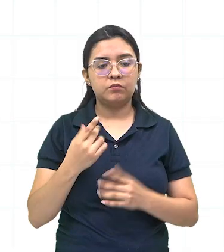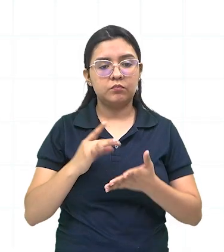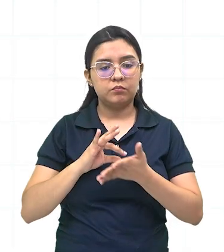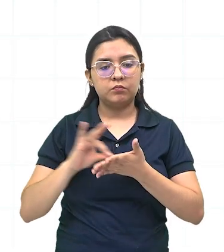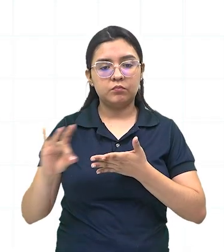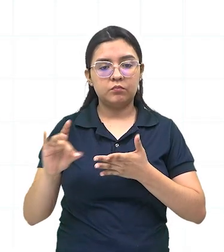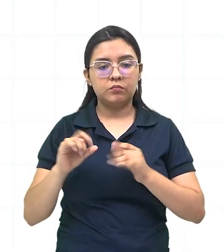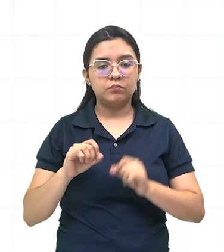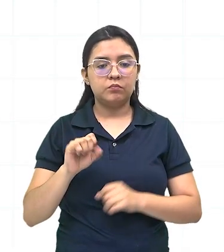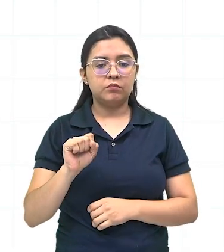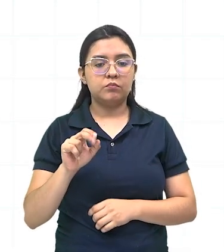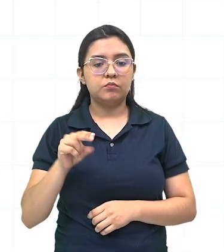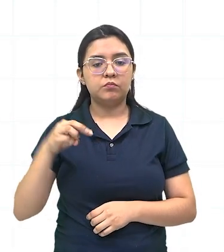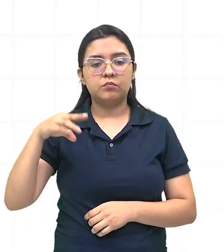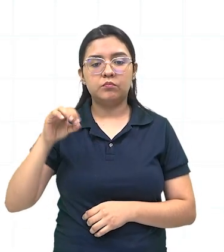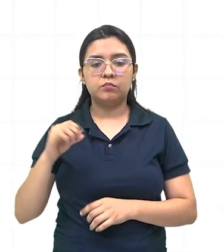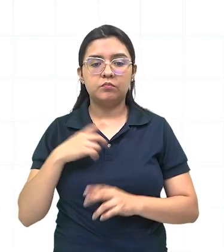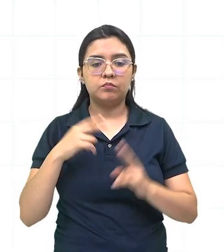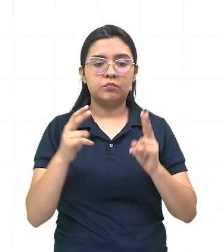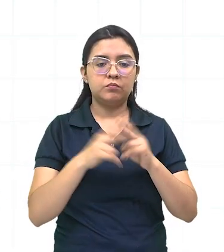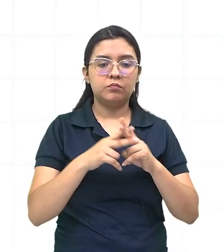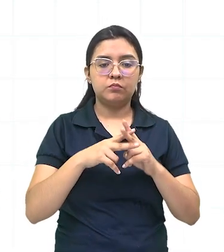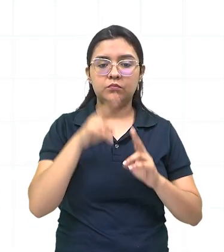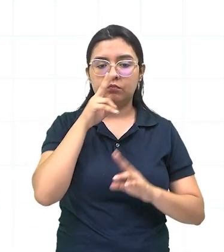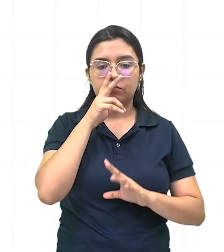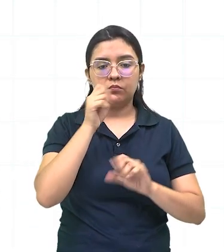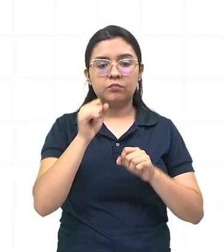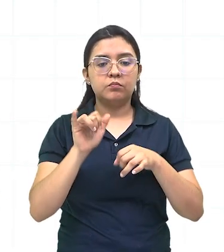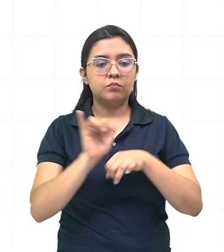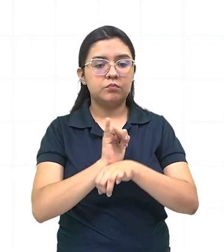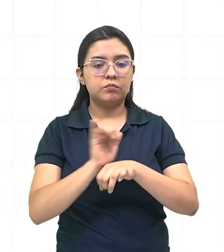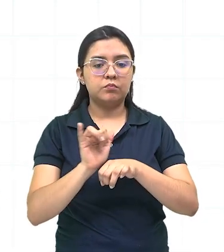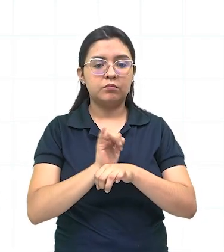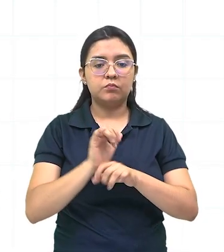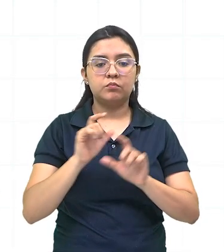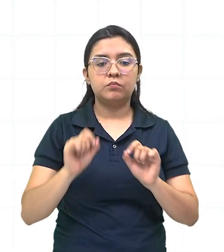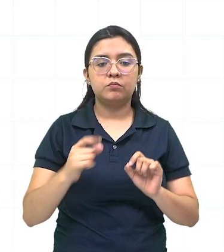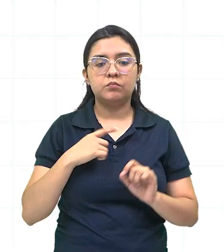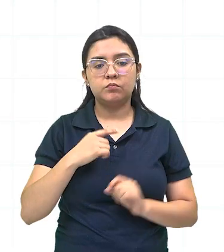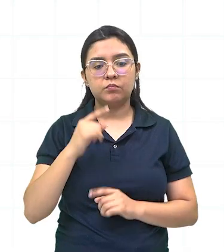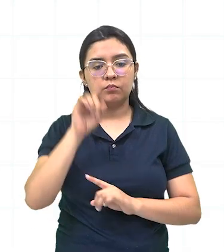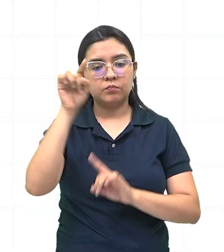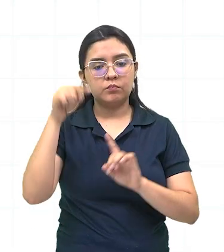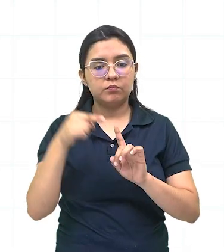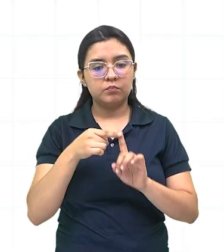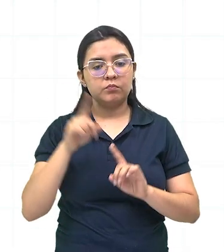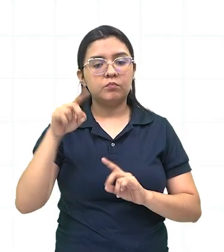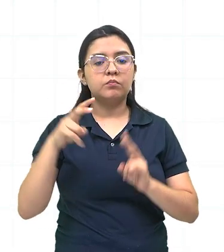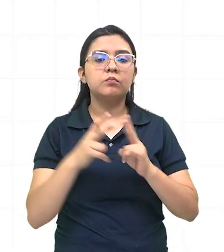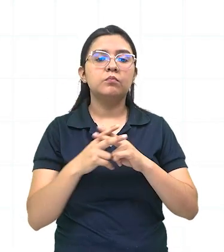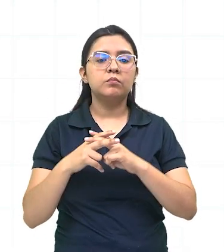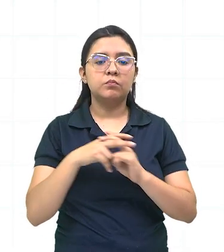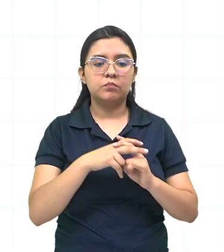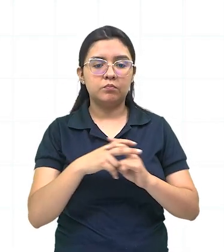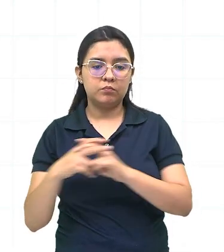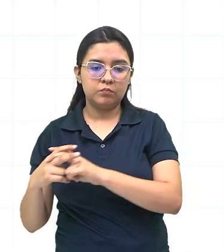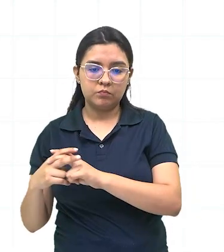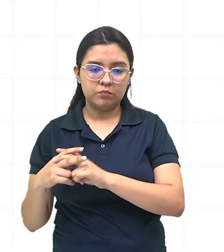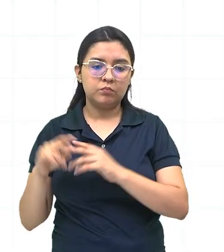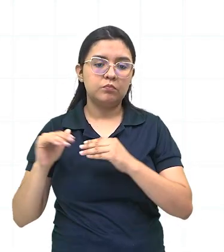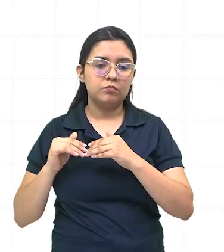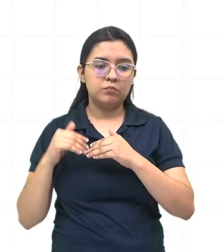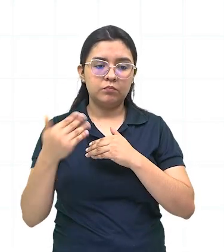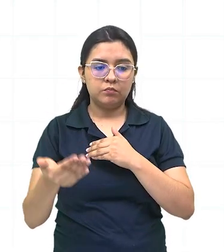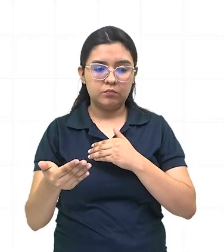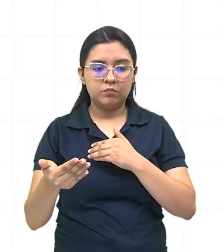de força e estratégia, onde o objetivo é derrubar ou empurrar o adversário para fora do